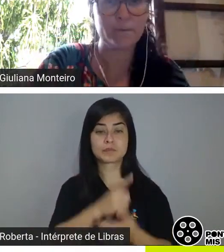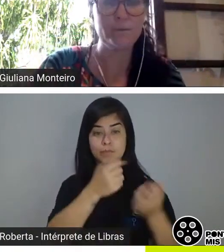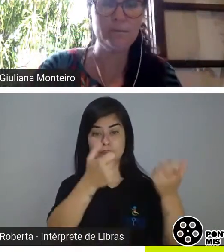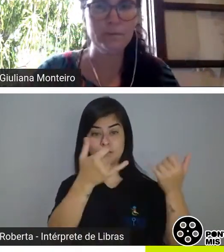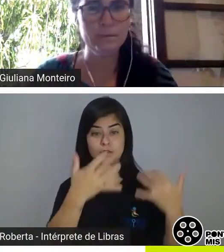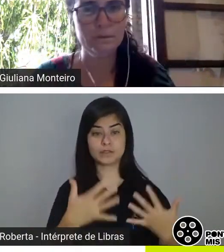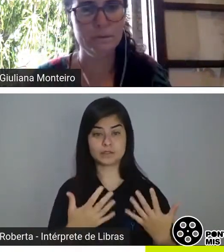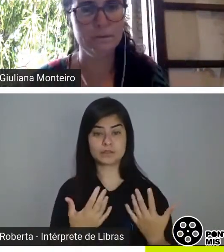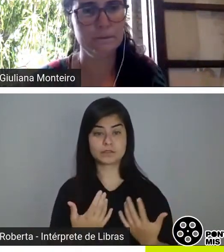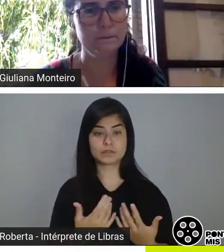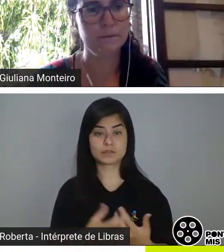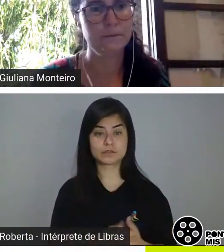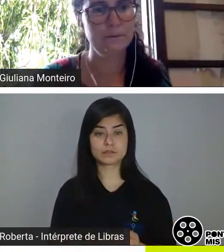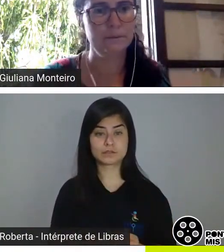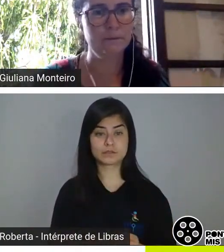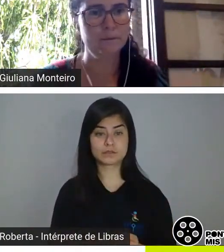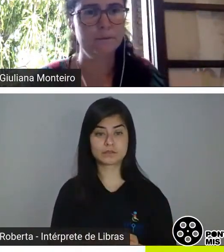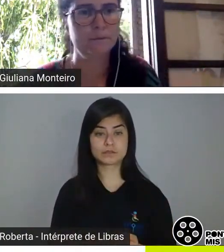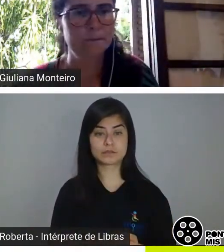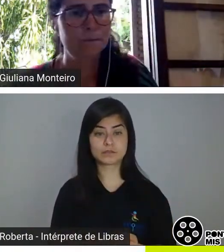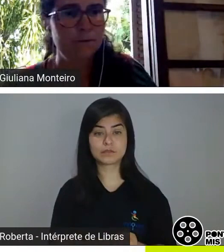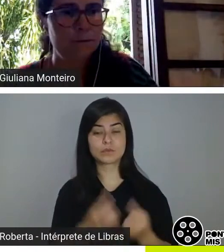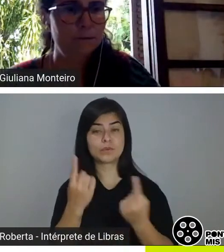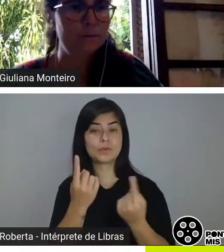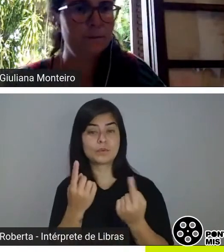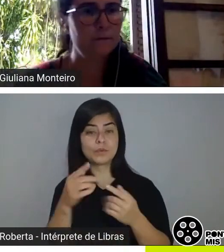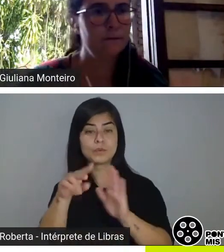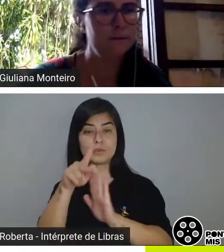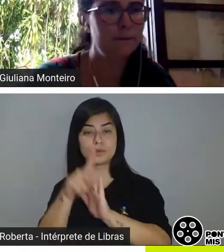assim. Por que você acha que um projeto cabe mais na TV?